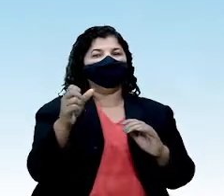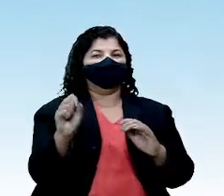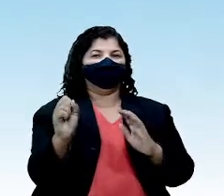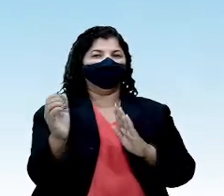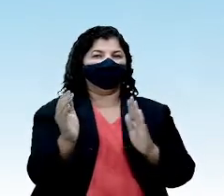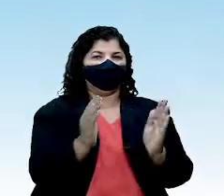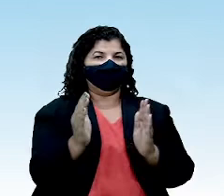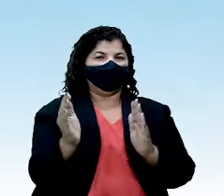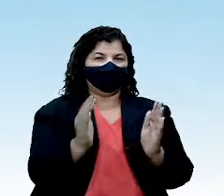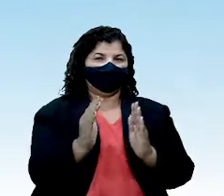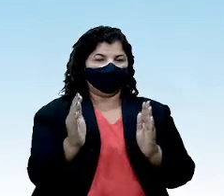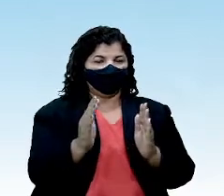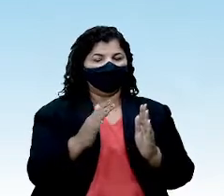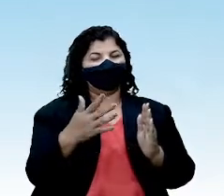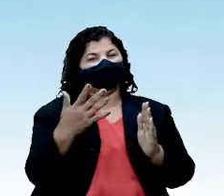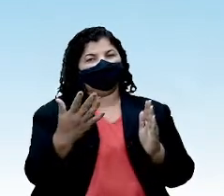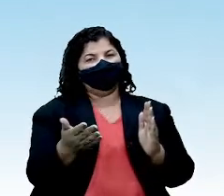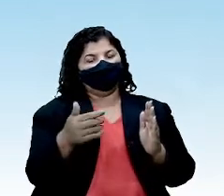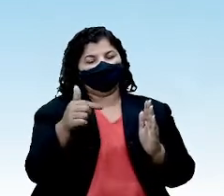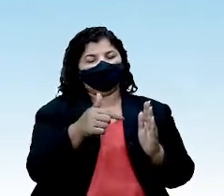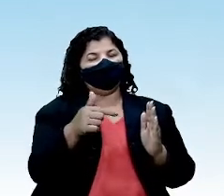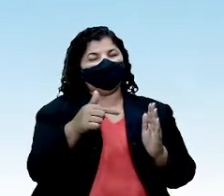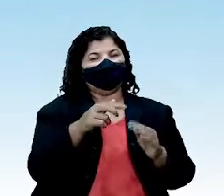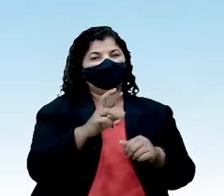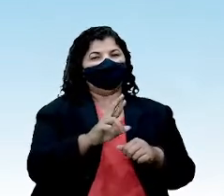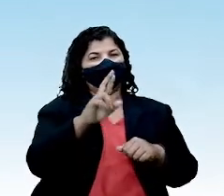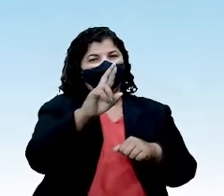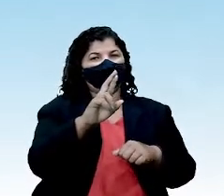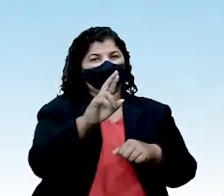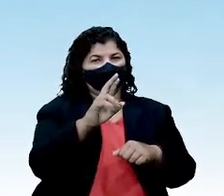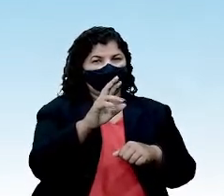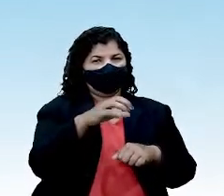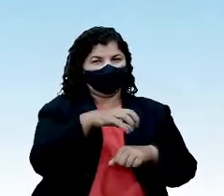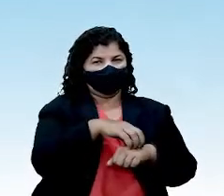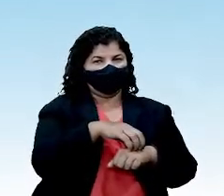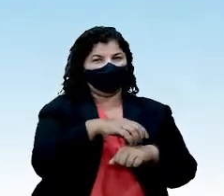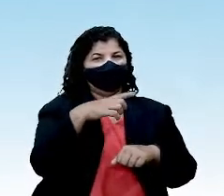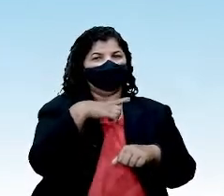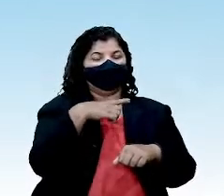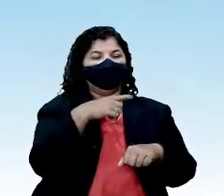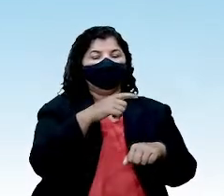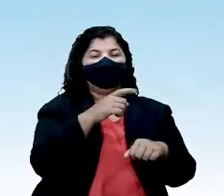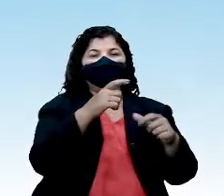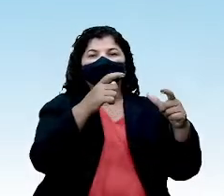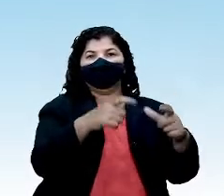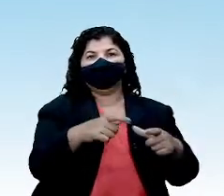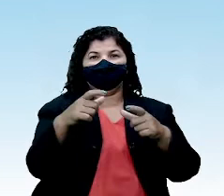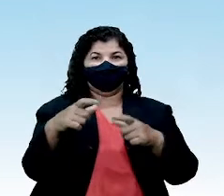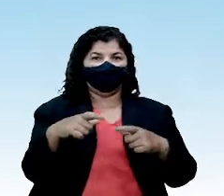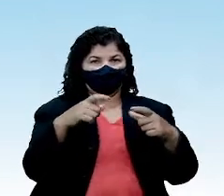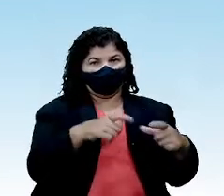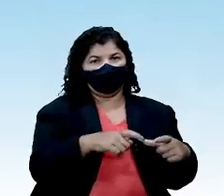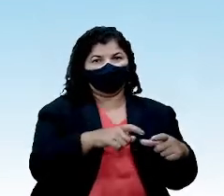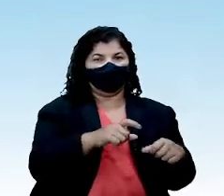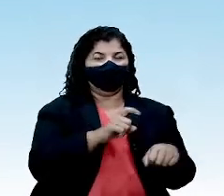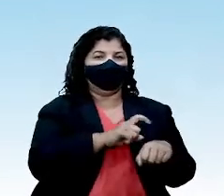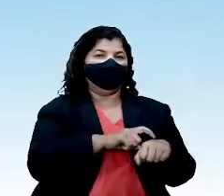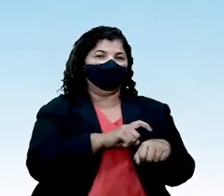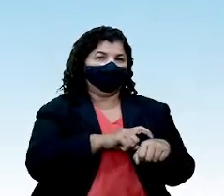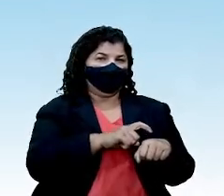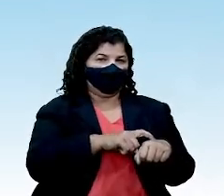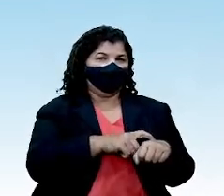absolutismo teve, portanto, tempo e lugar. Então, marco histórico, né? Europa,